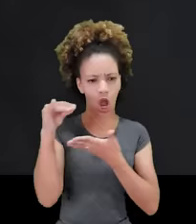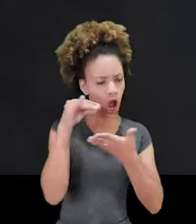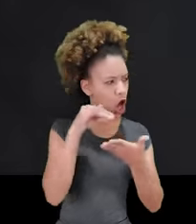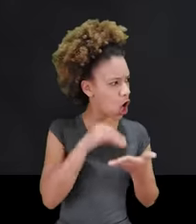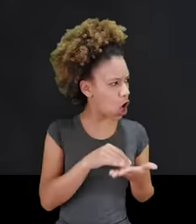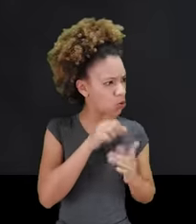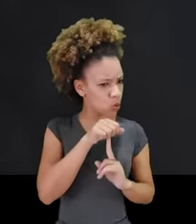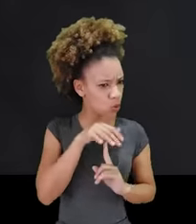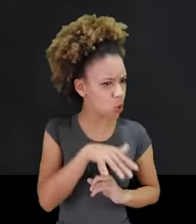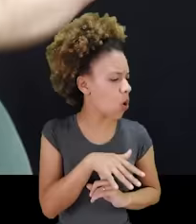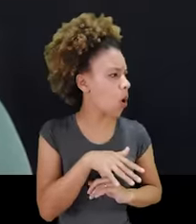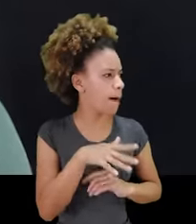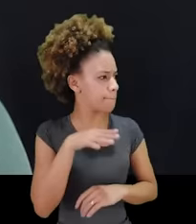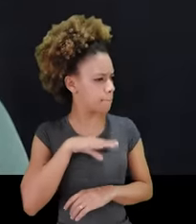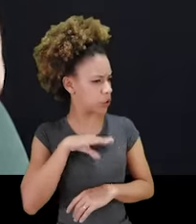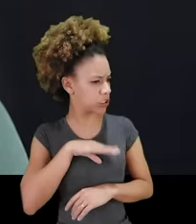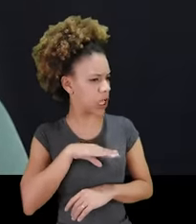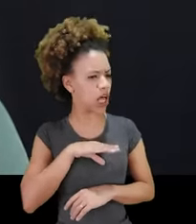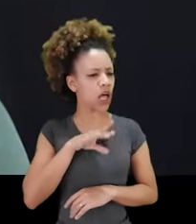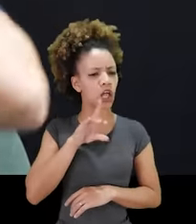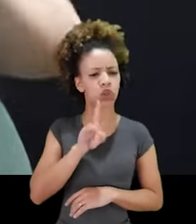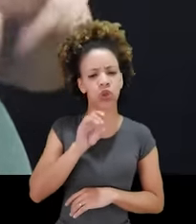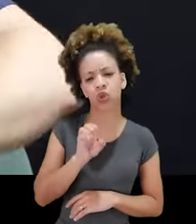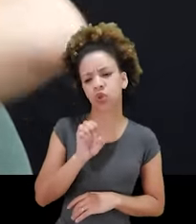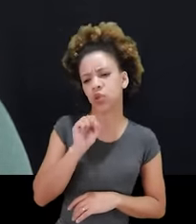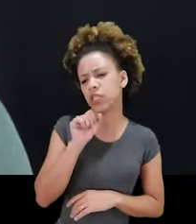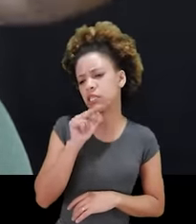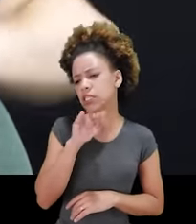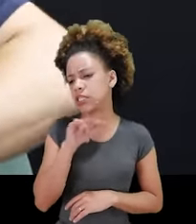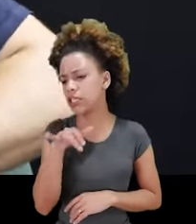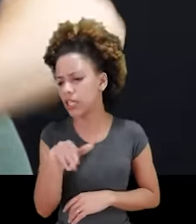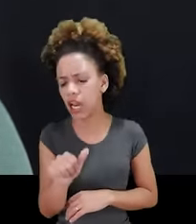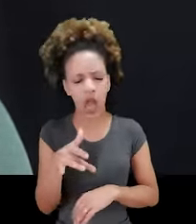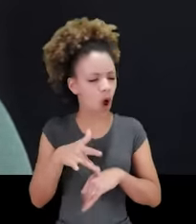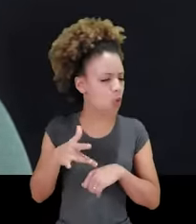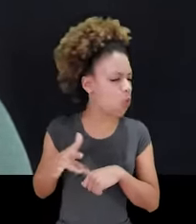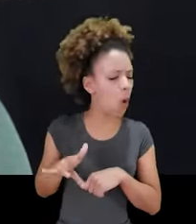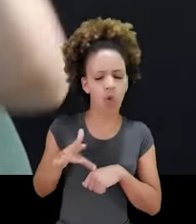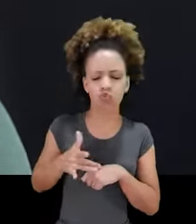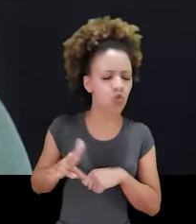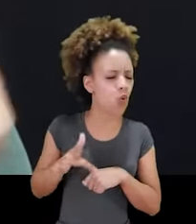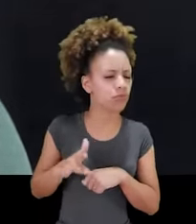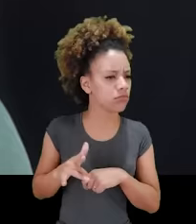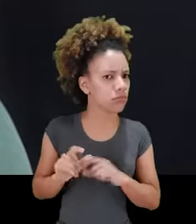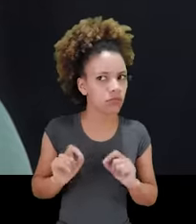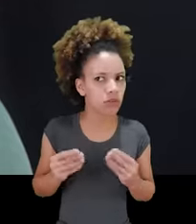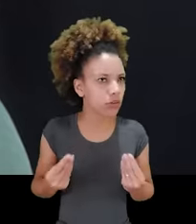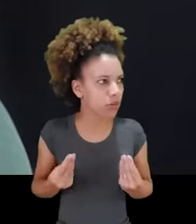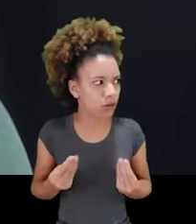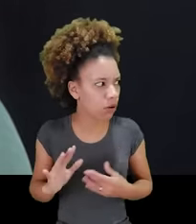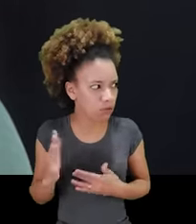Portugal. Tratado de Tordesilhas, lembra-se do Tratado? Tratado de Tordesilhas. Nossa, porque Cabral, porque o ouro, ouro, ouro, ouro. O que aconteceu